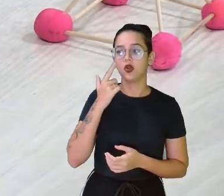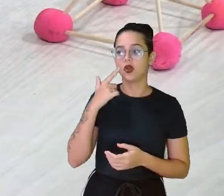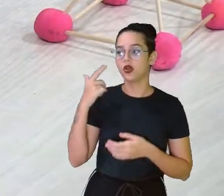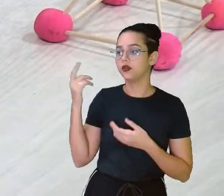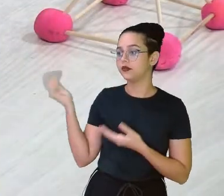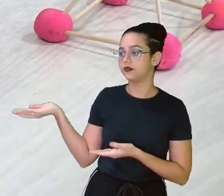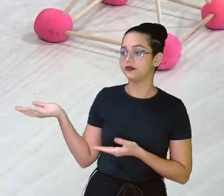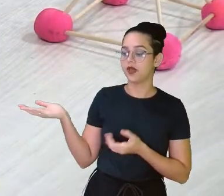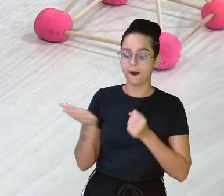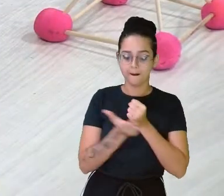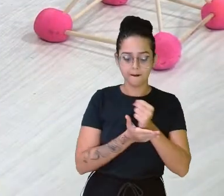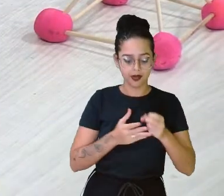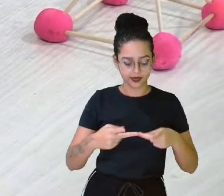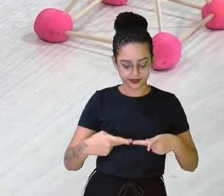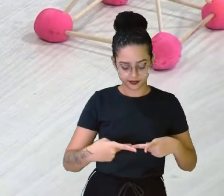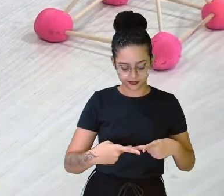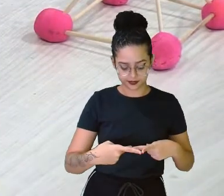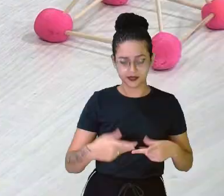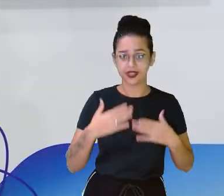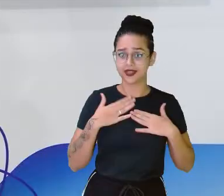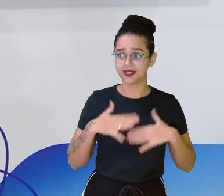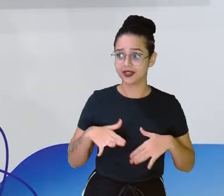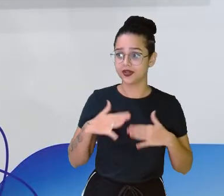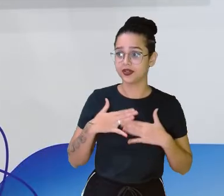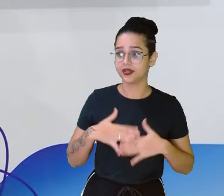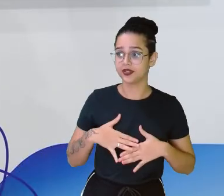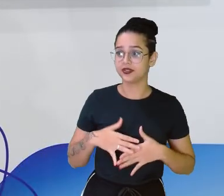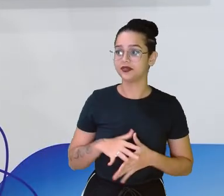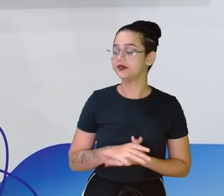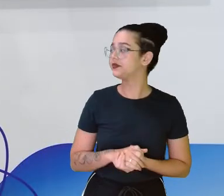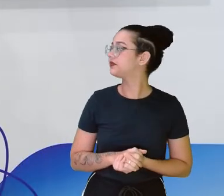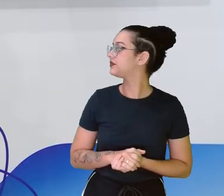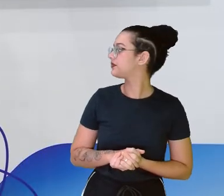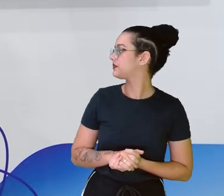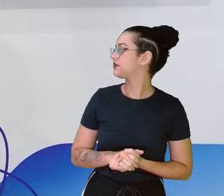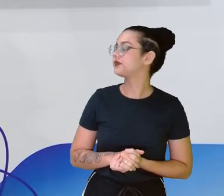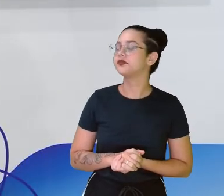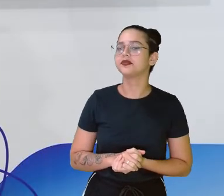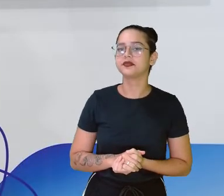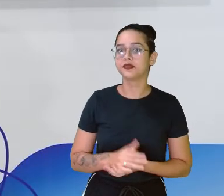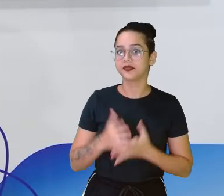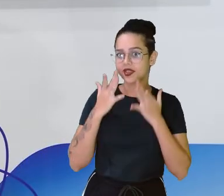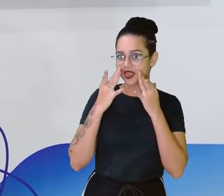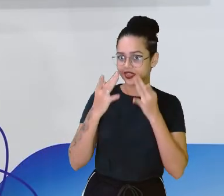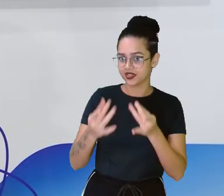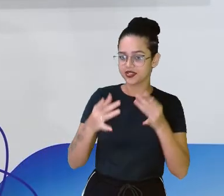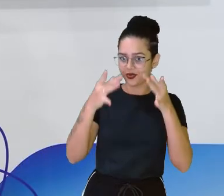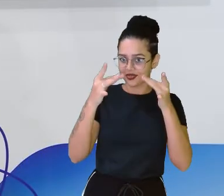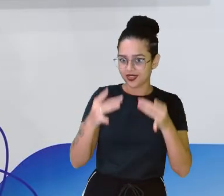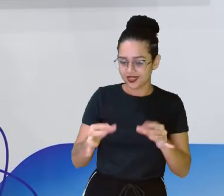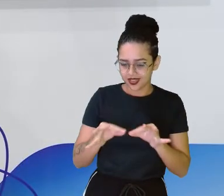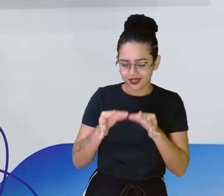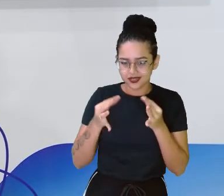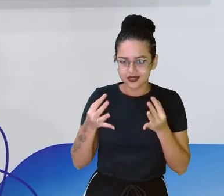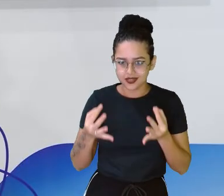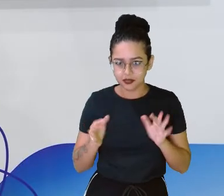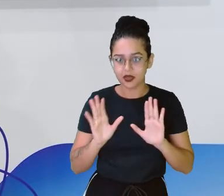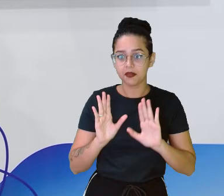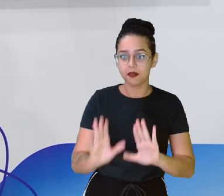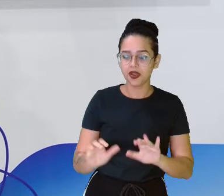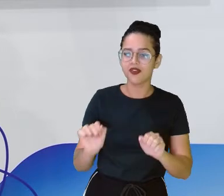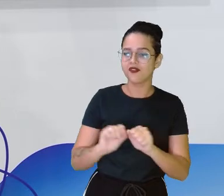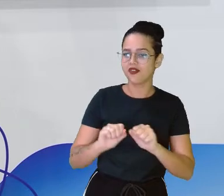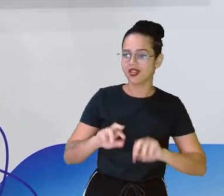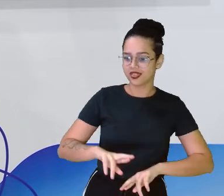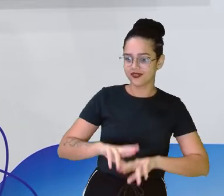base quadrada. Tranquilo? Gente, presta atenção em detalhes simples, mas que